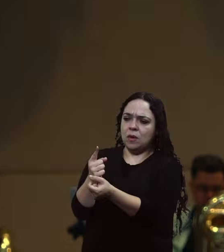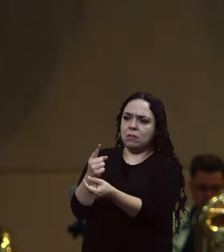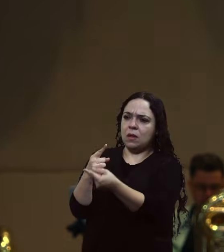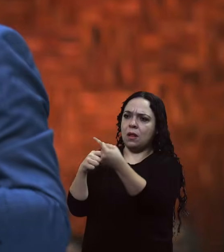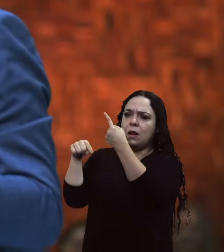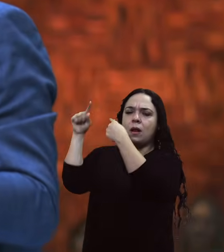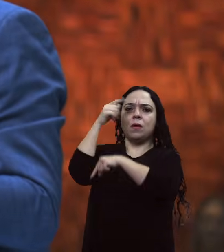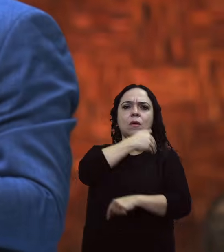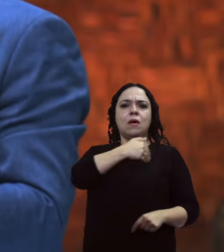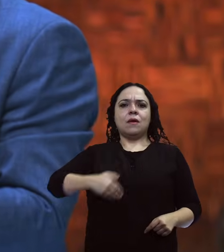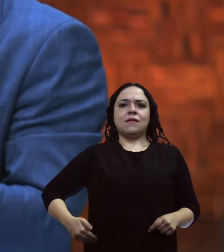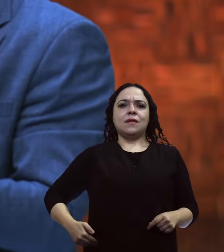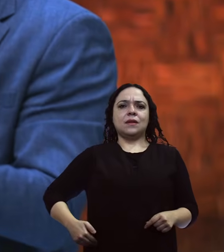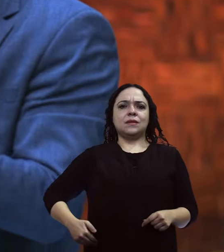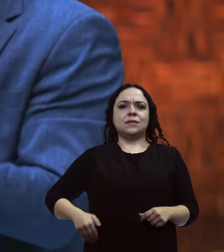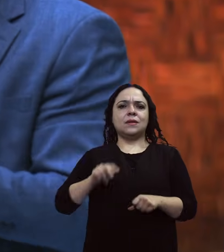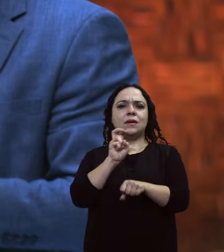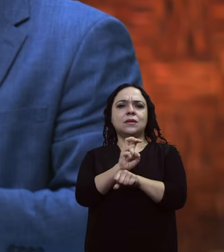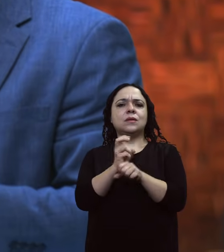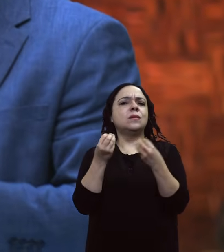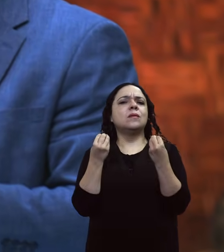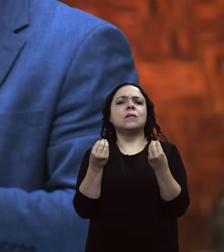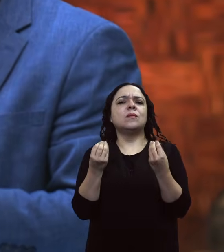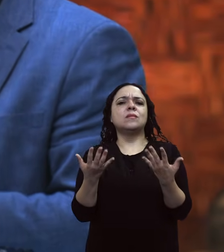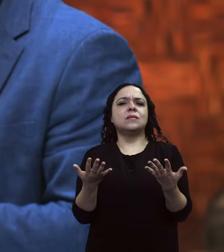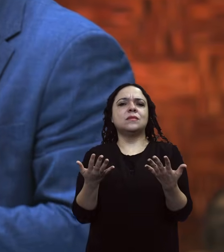a manifestação de Deus na vida dele,